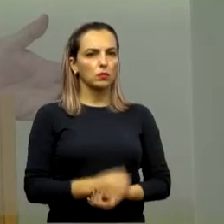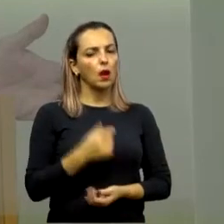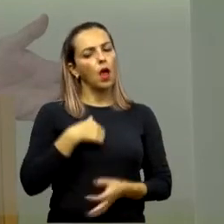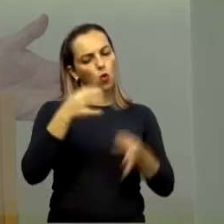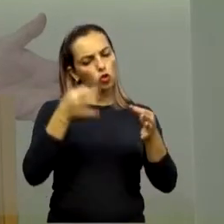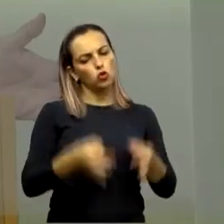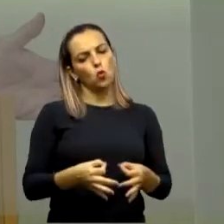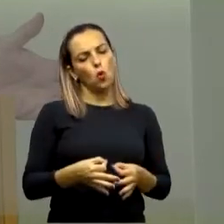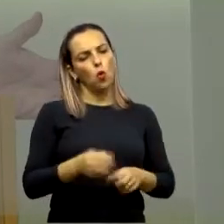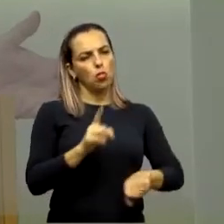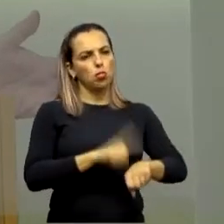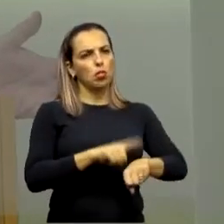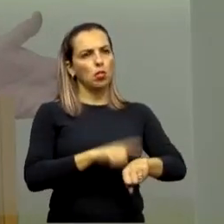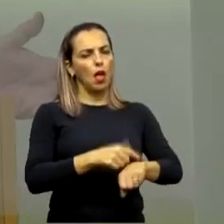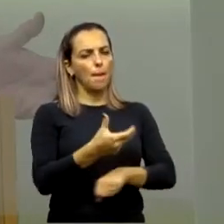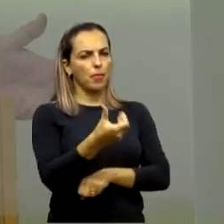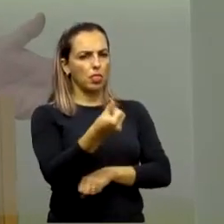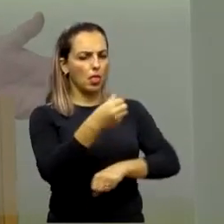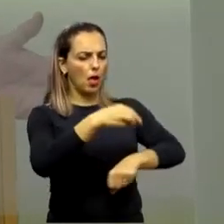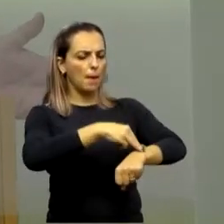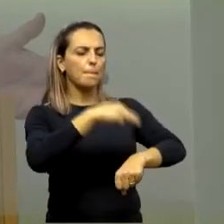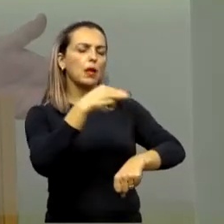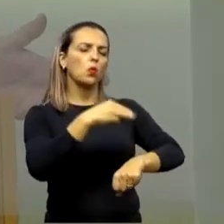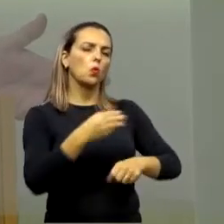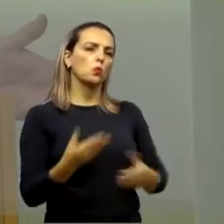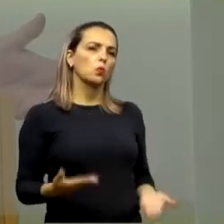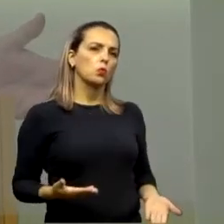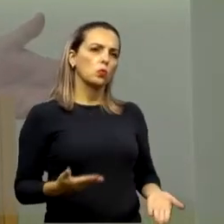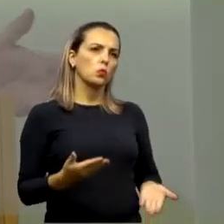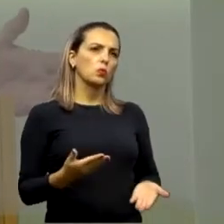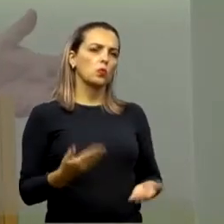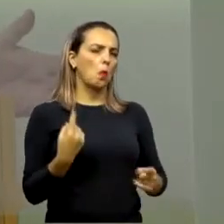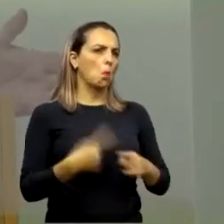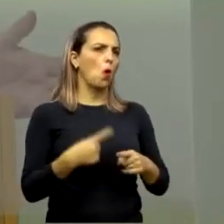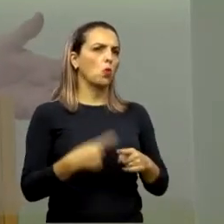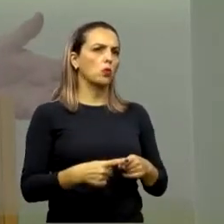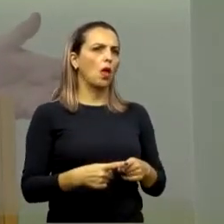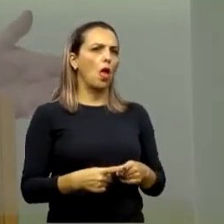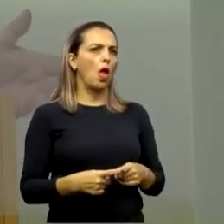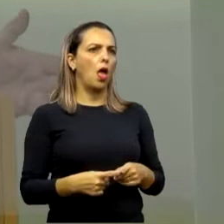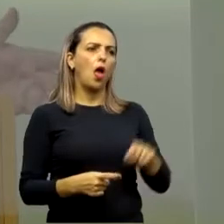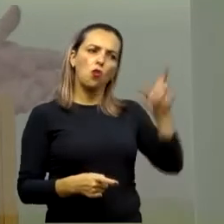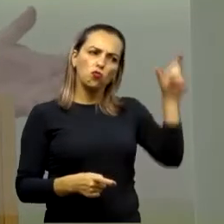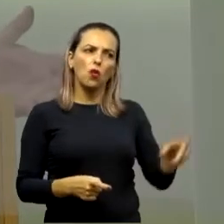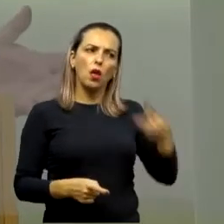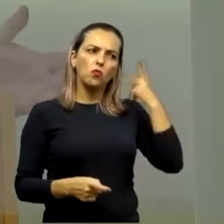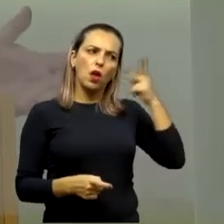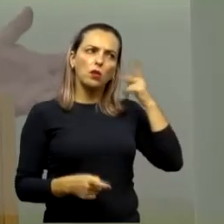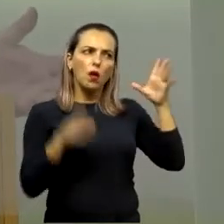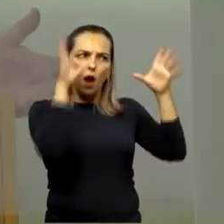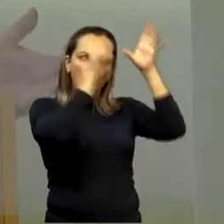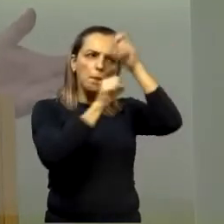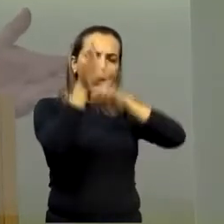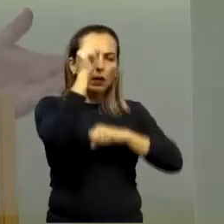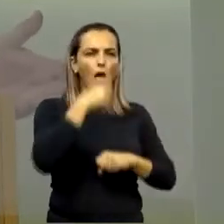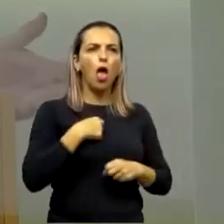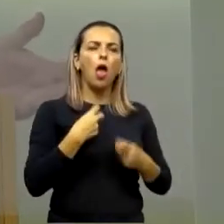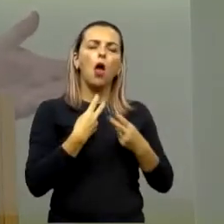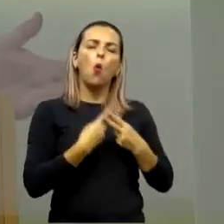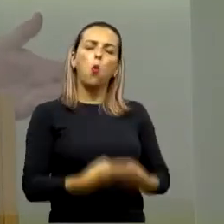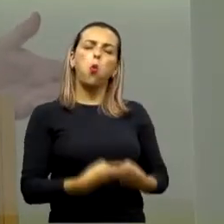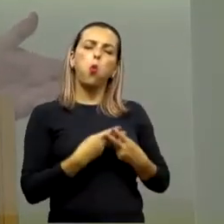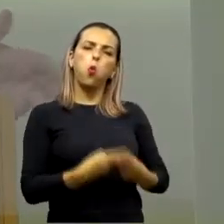justo põe 6 minutos para o verdadeiro pela ordem porque esse Vereador tem que aprender aguentei aguentei